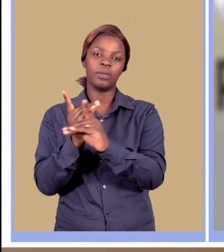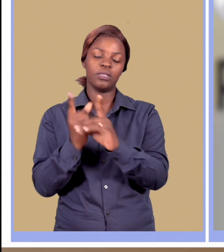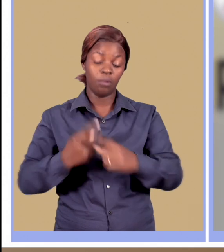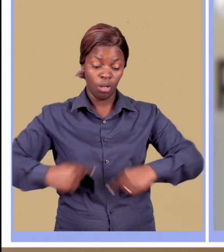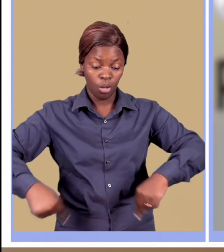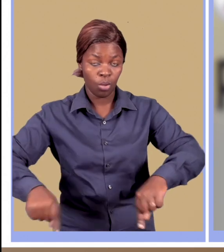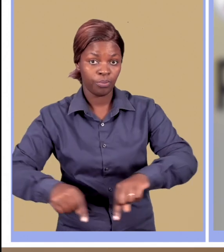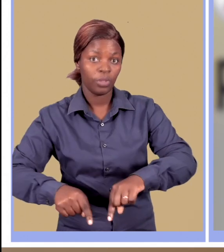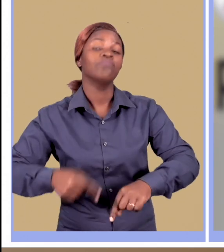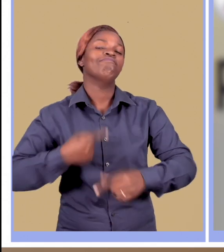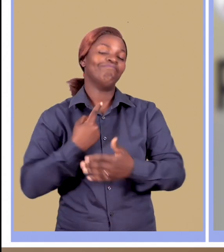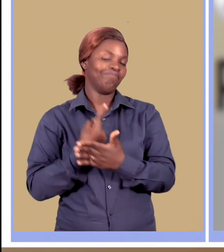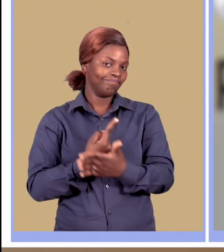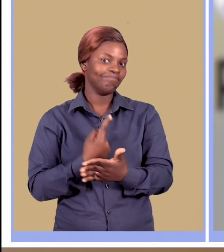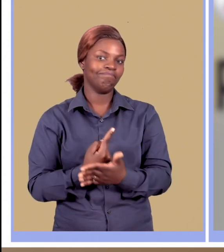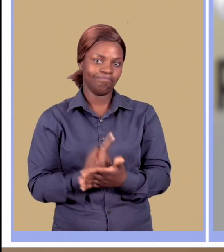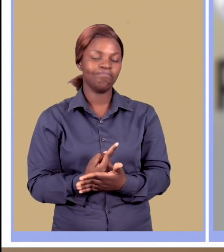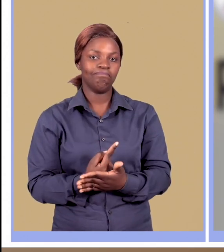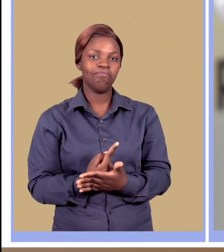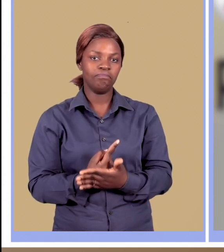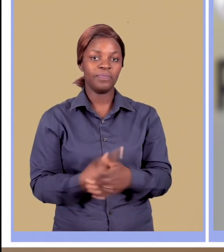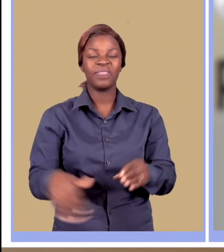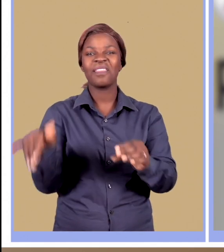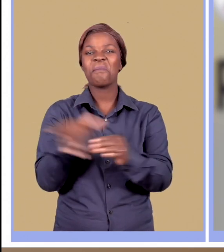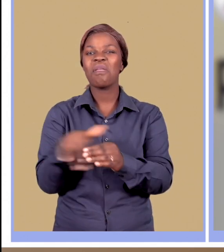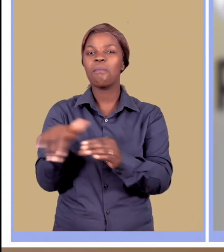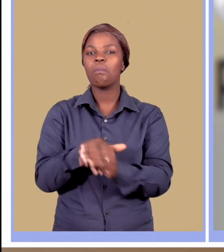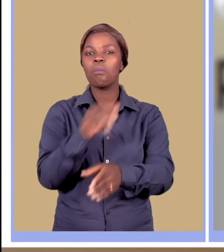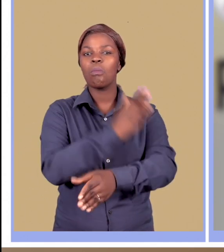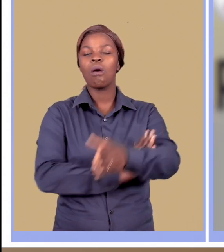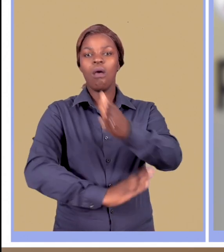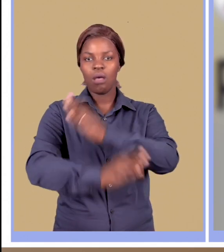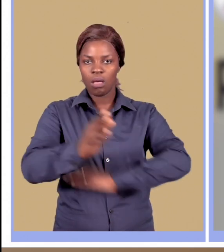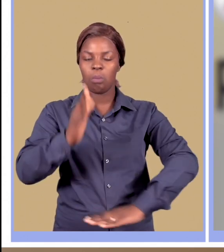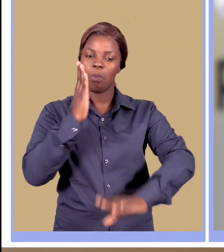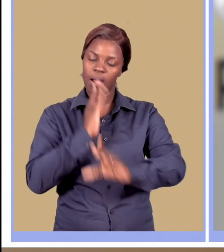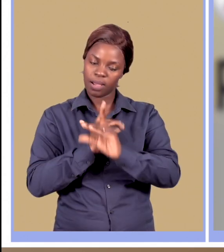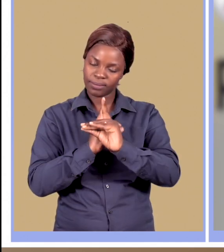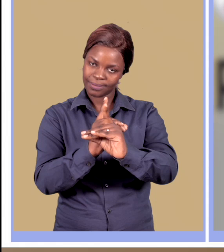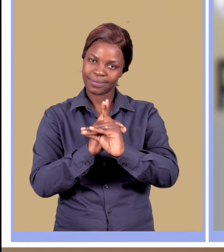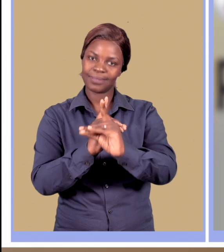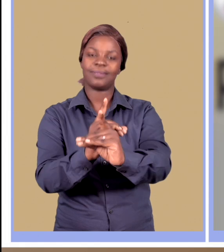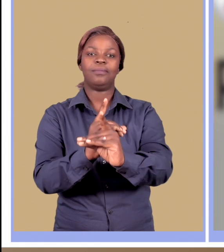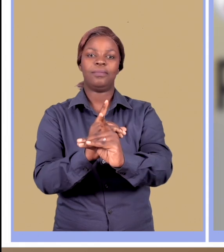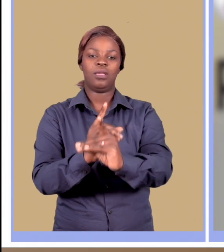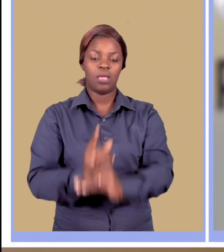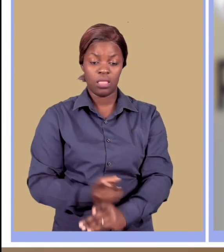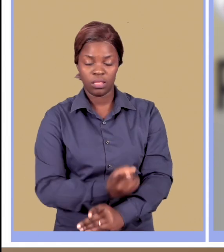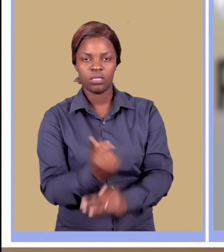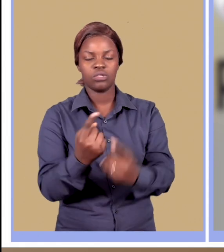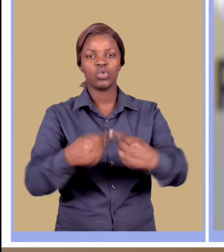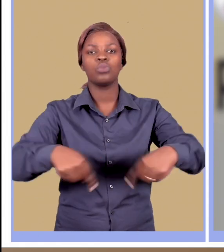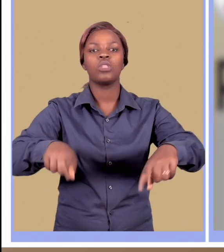de gestão. Bom, seria bom que membros também da DEMO fizessem parte